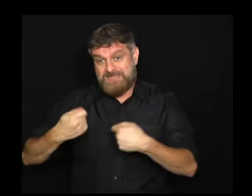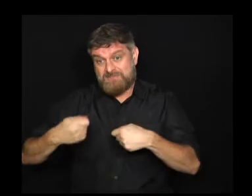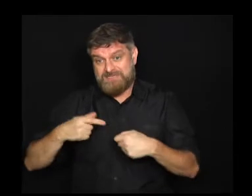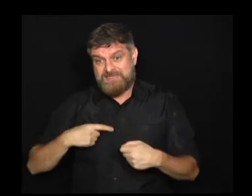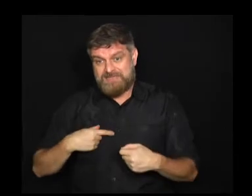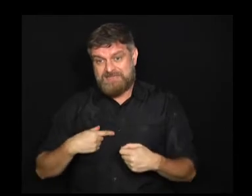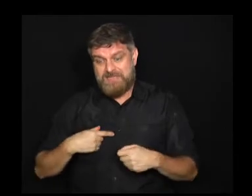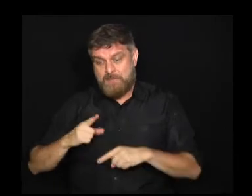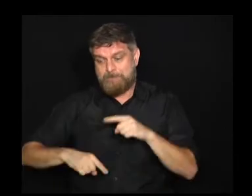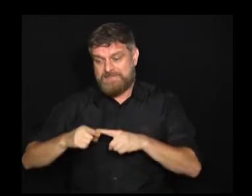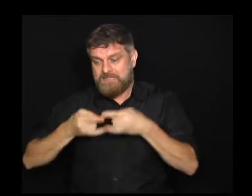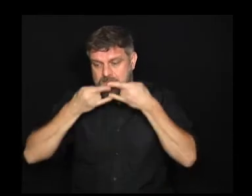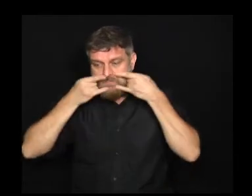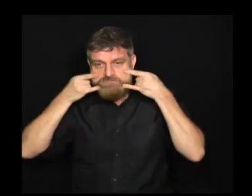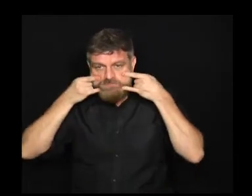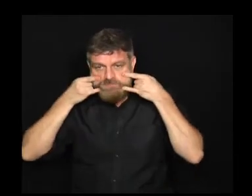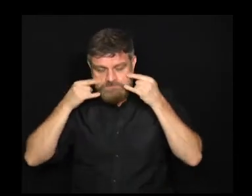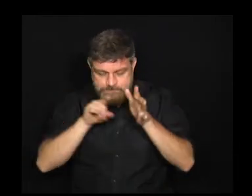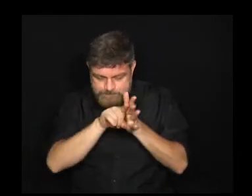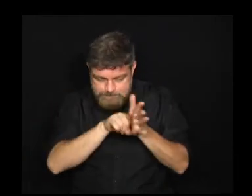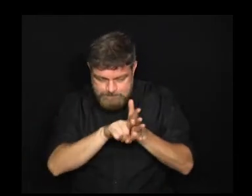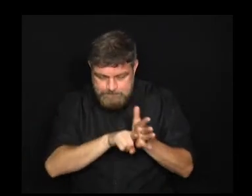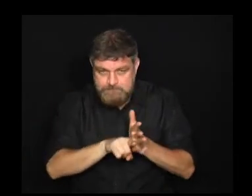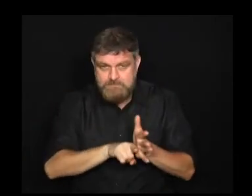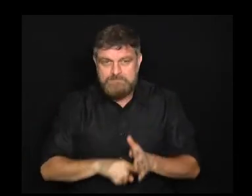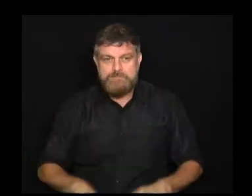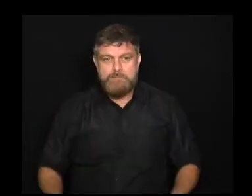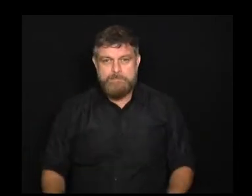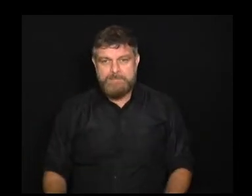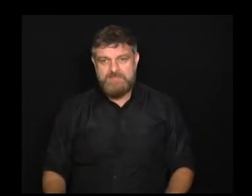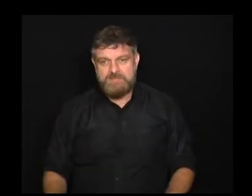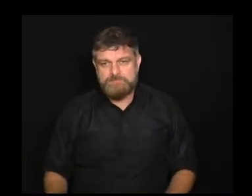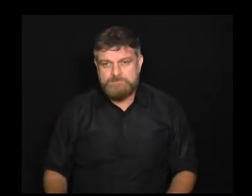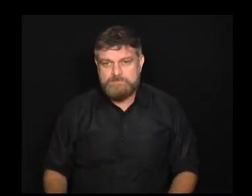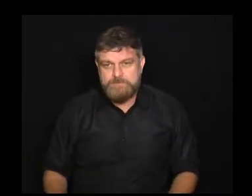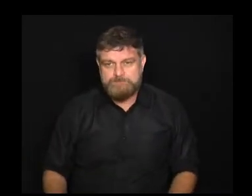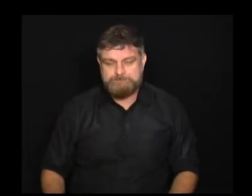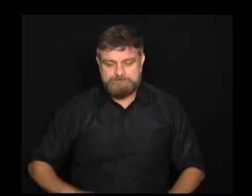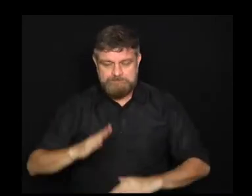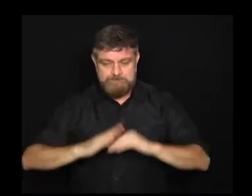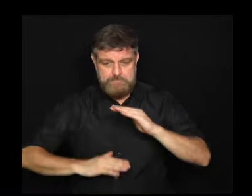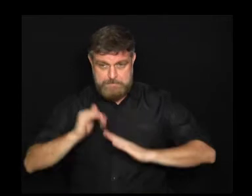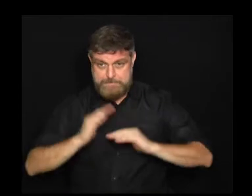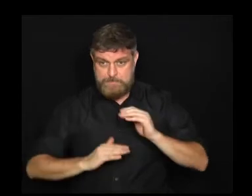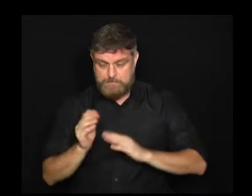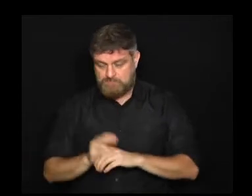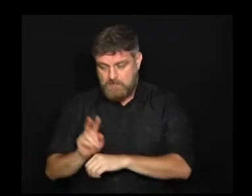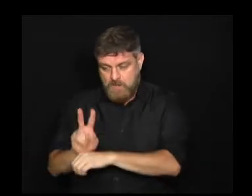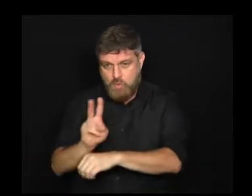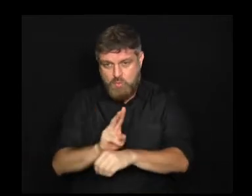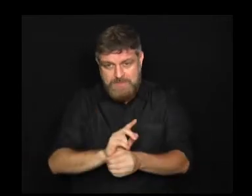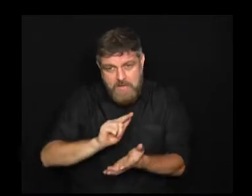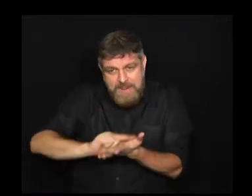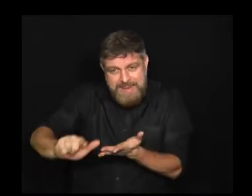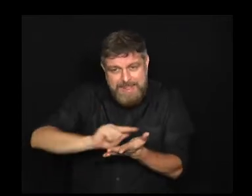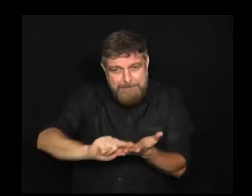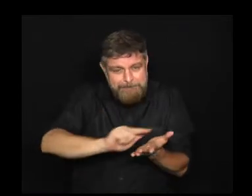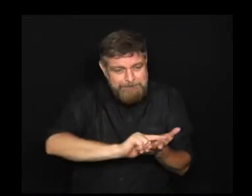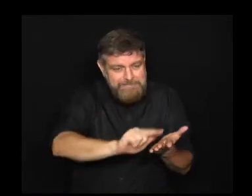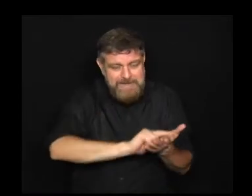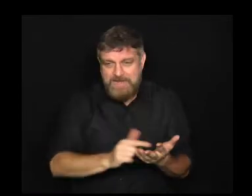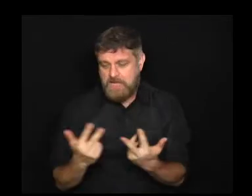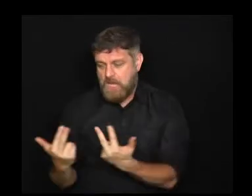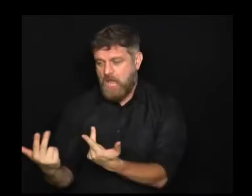desinfecção das superfícies é a mesma, as medidas de higiene são as mesmas, não